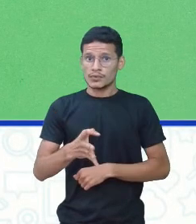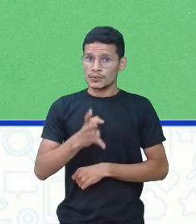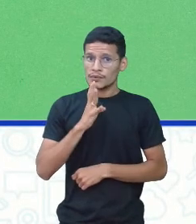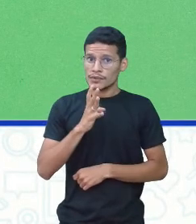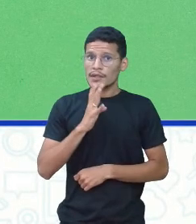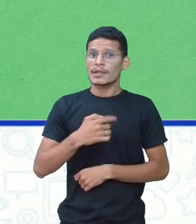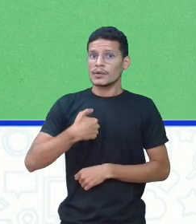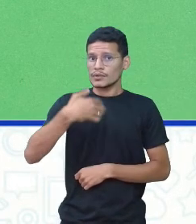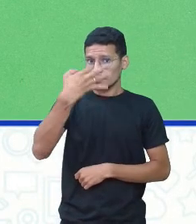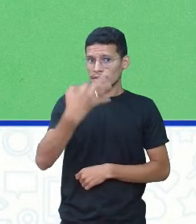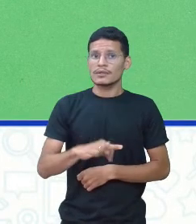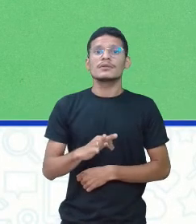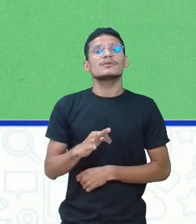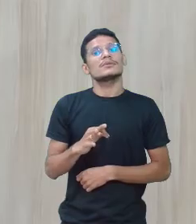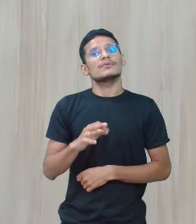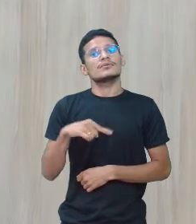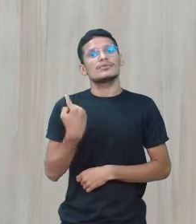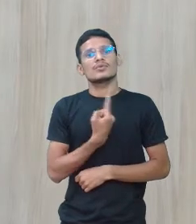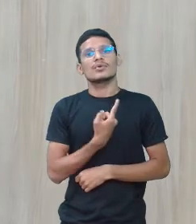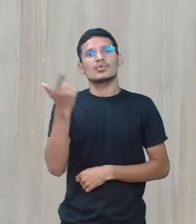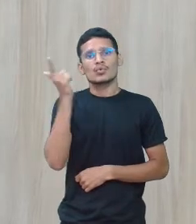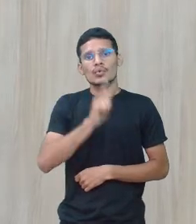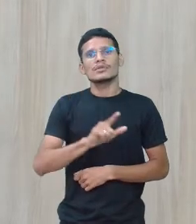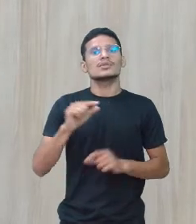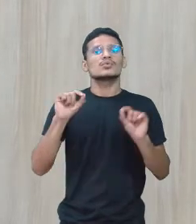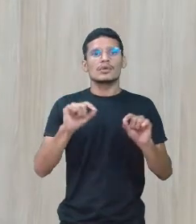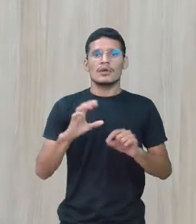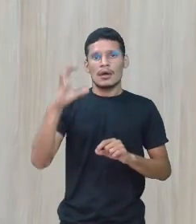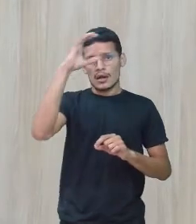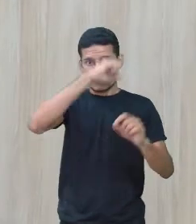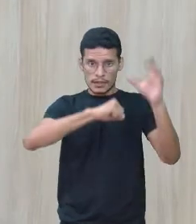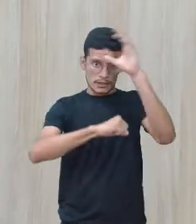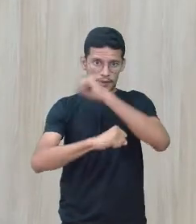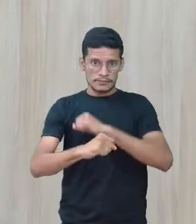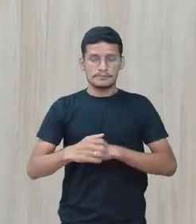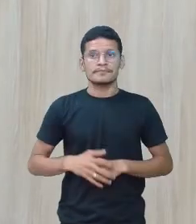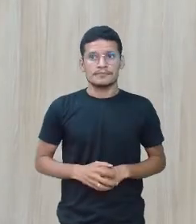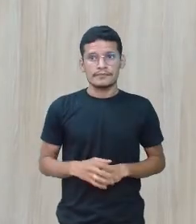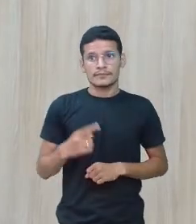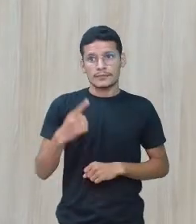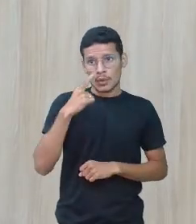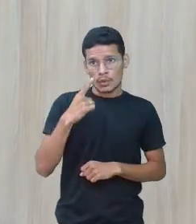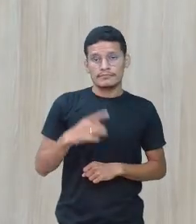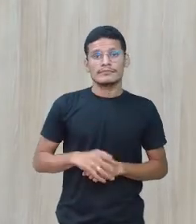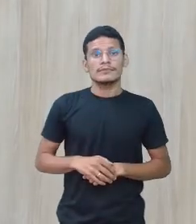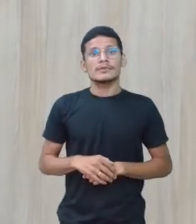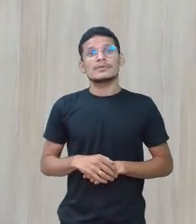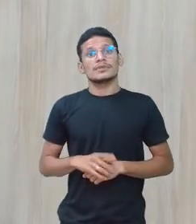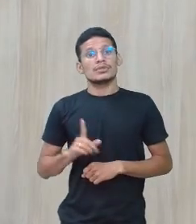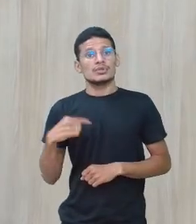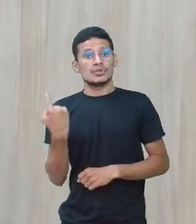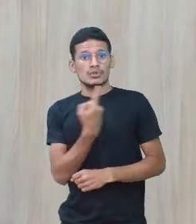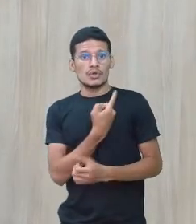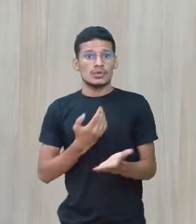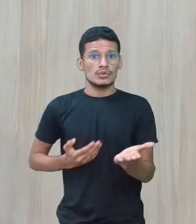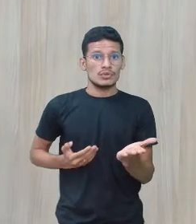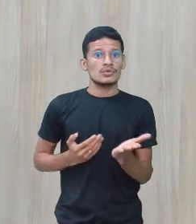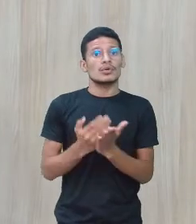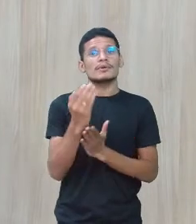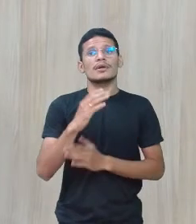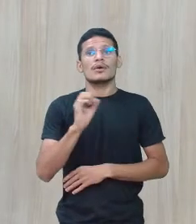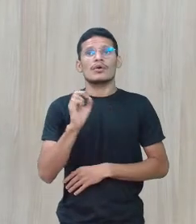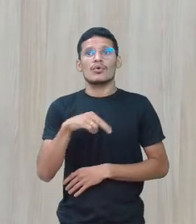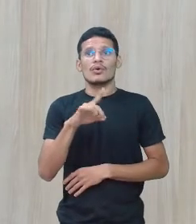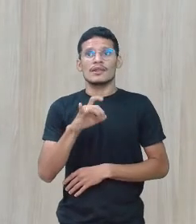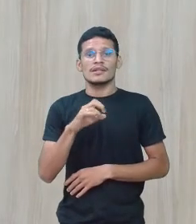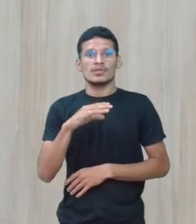certeza que a gente vai conseguir aprender bastante. Então, ó, a gente vai começar com as condicionais.